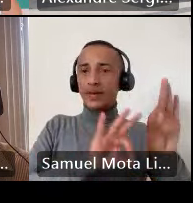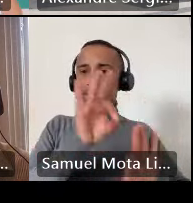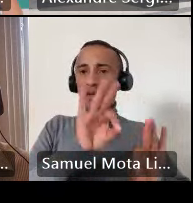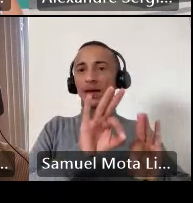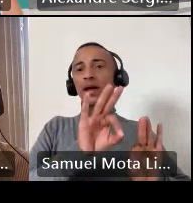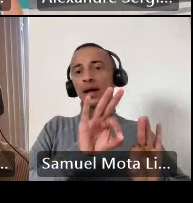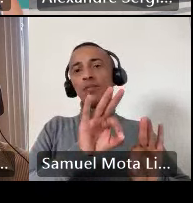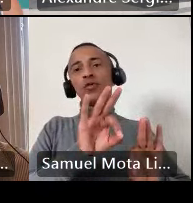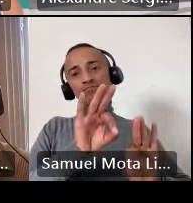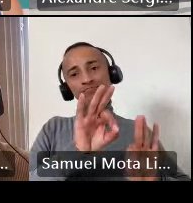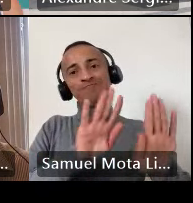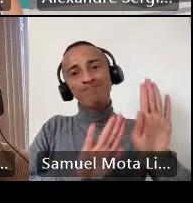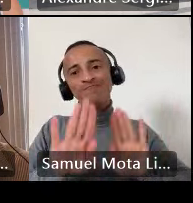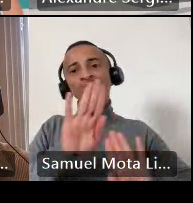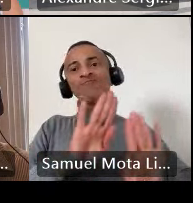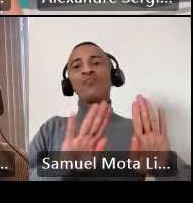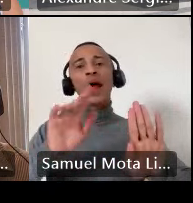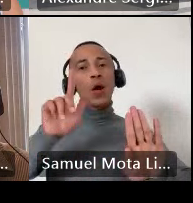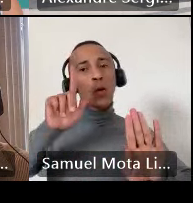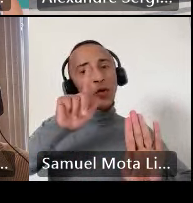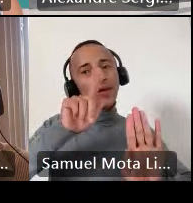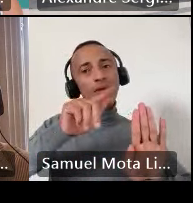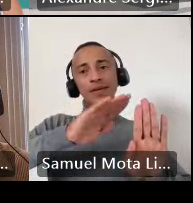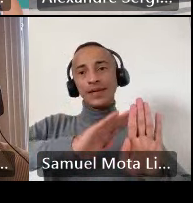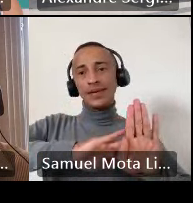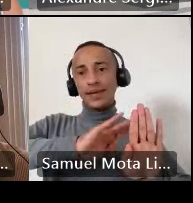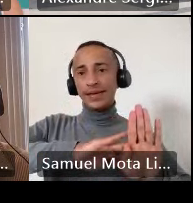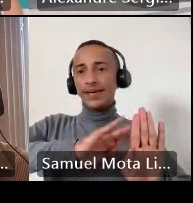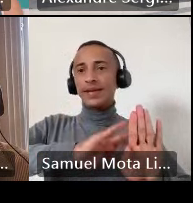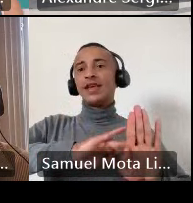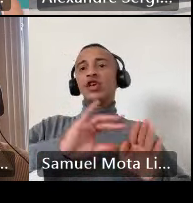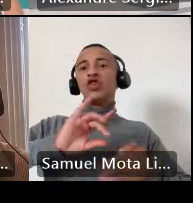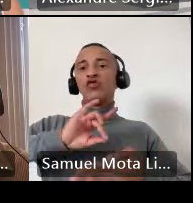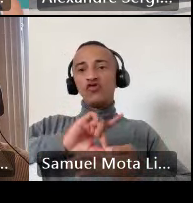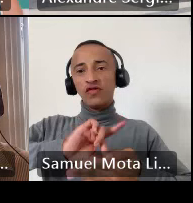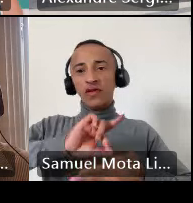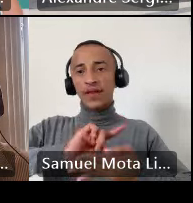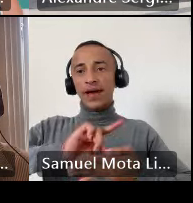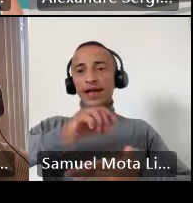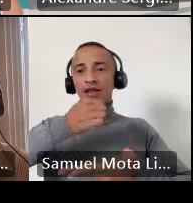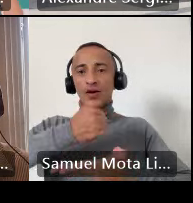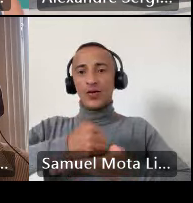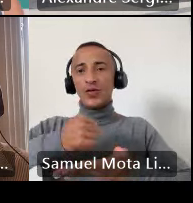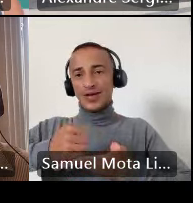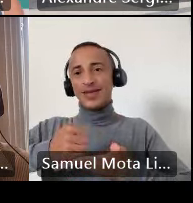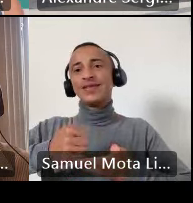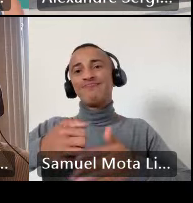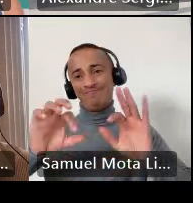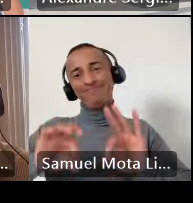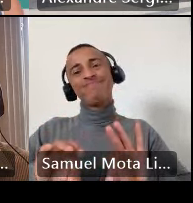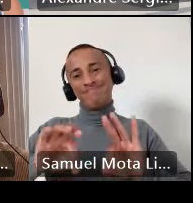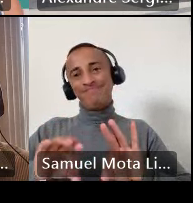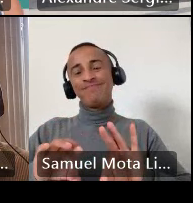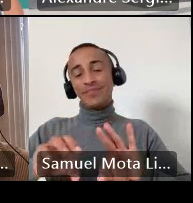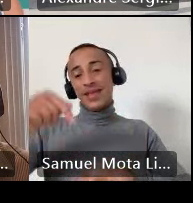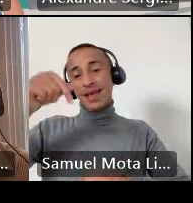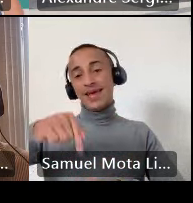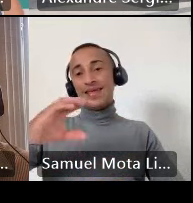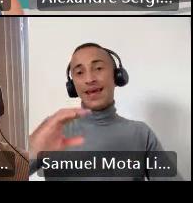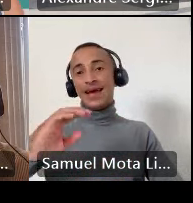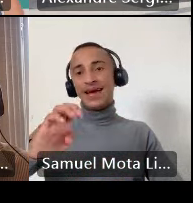a a a decisão a contratação que a gente fez pudesse sair do outro lado eu tô tô falando assim porque como eu falei para vocês aqui na cplan a nossa